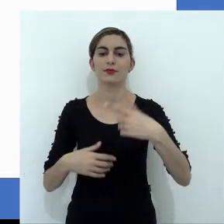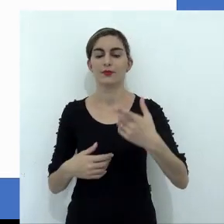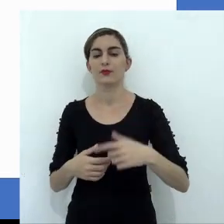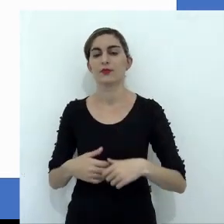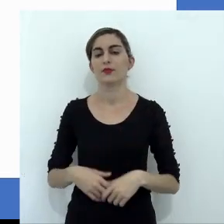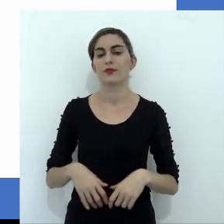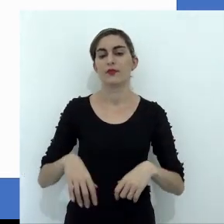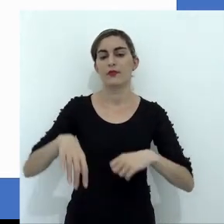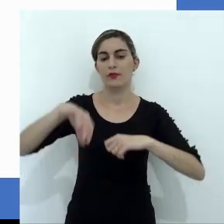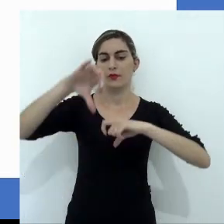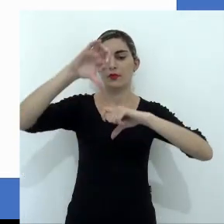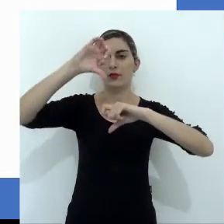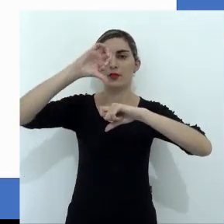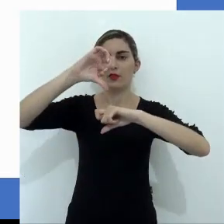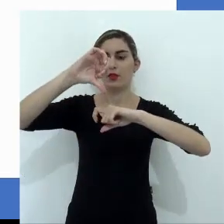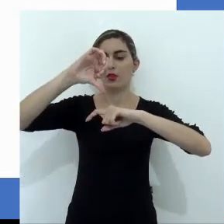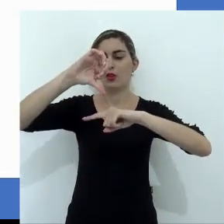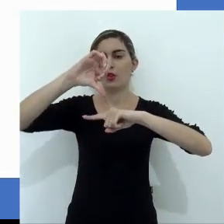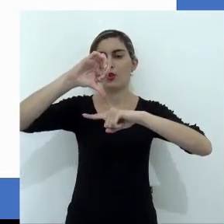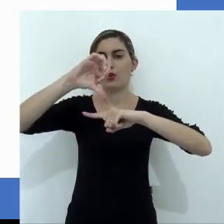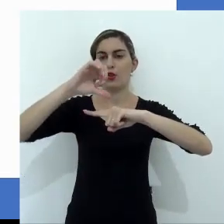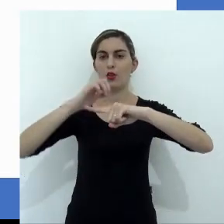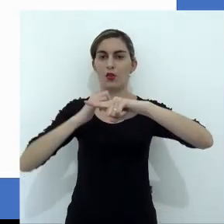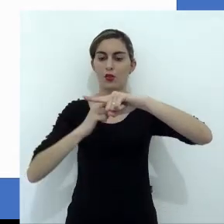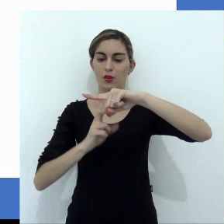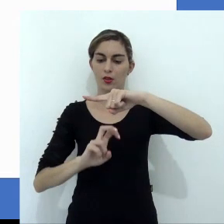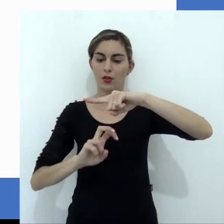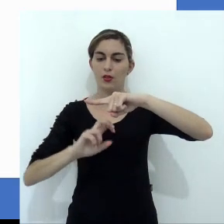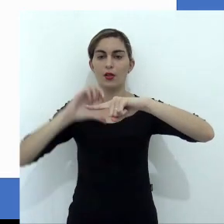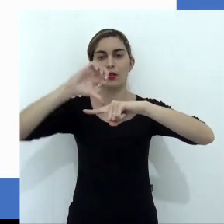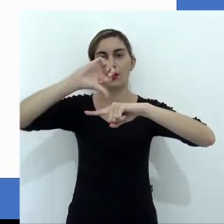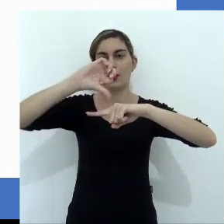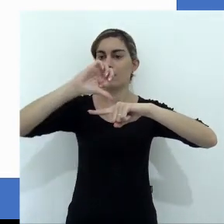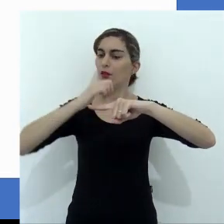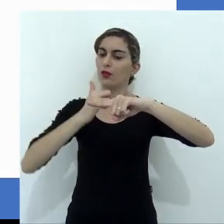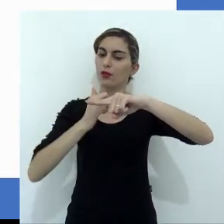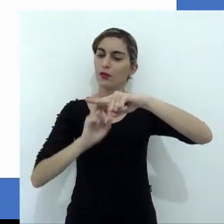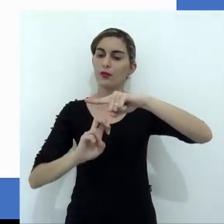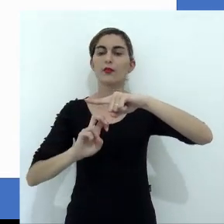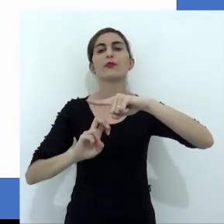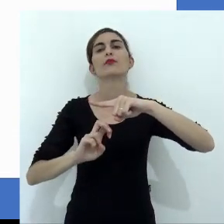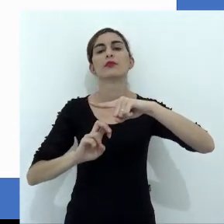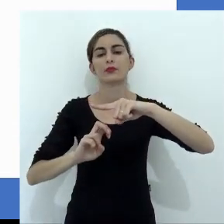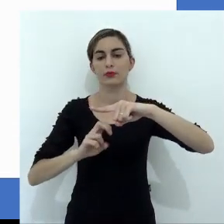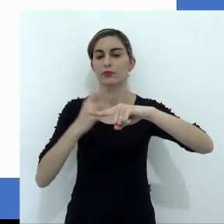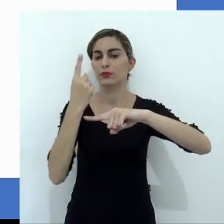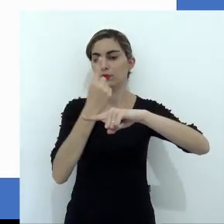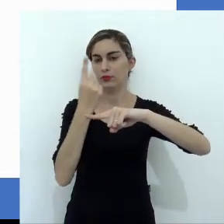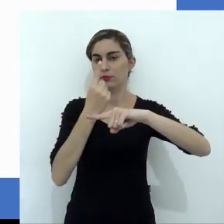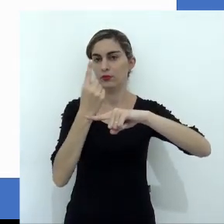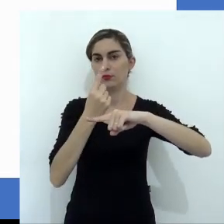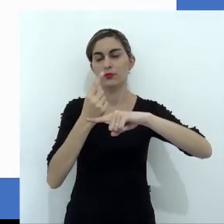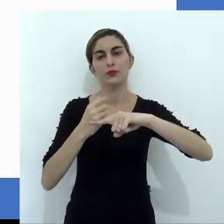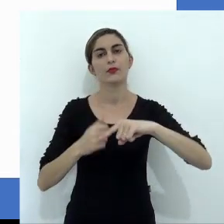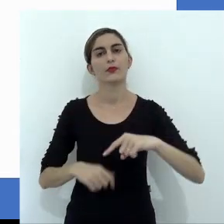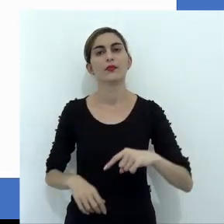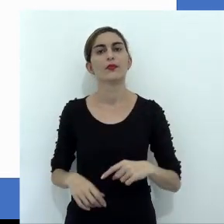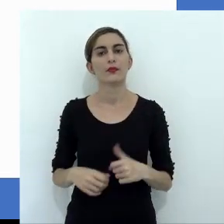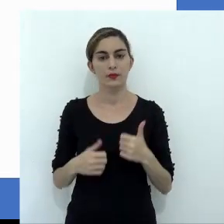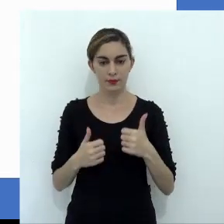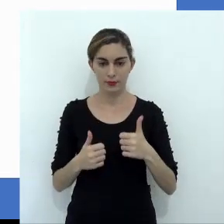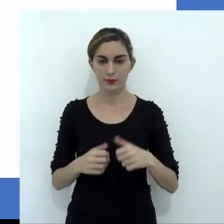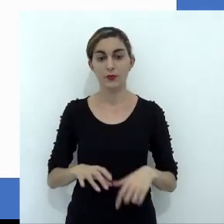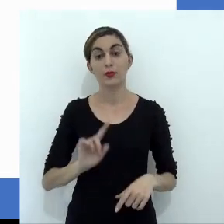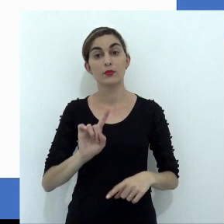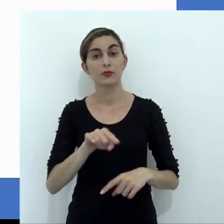cima. Então, esse 9 vai ser o novo denominador da fração equivalente à primeira, que é 3/5, beleza? Aí